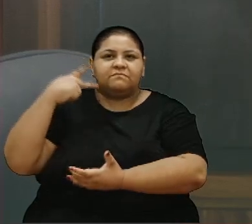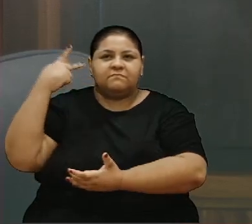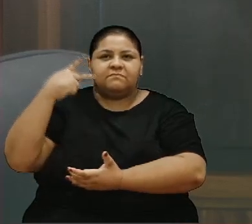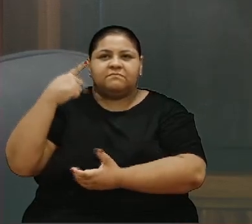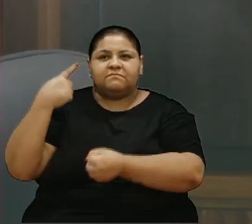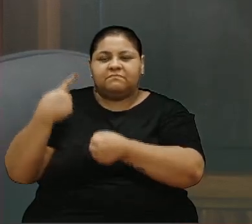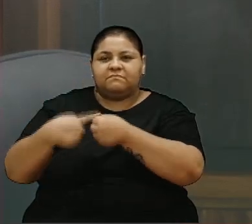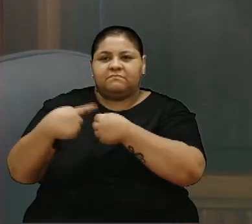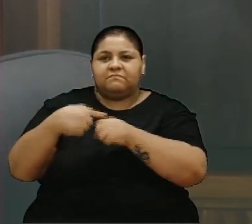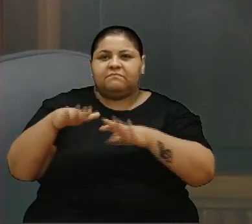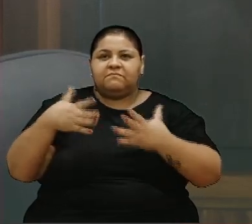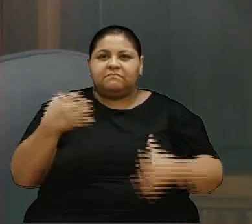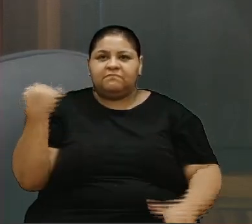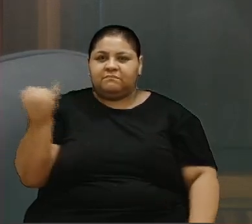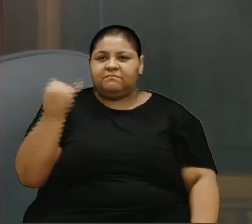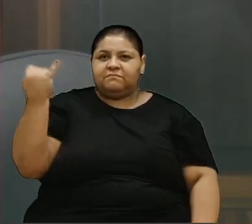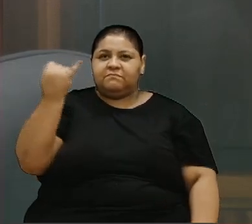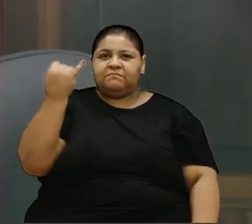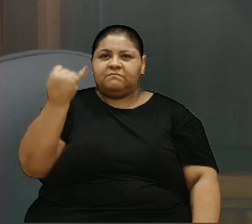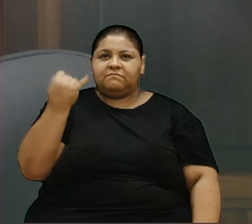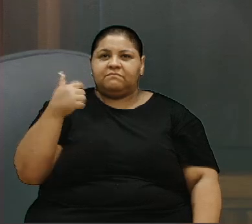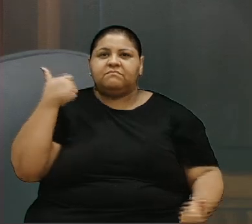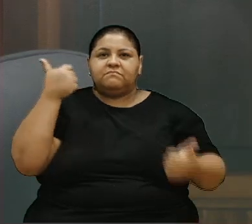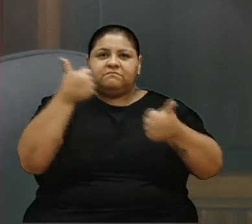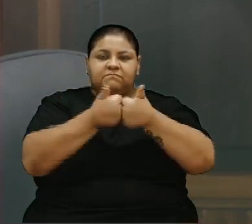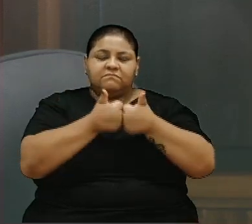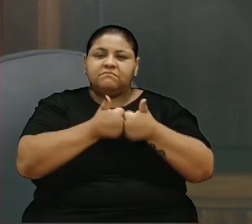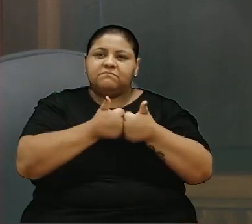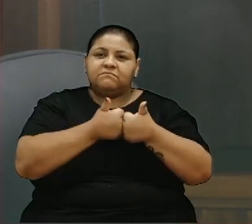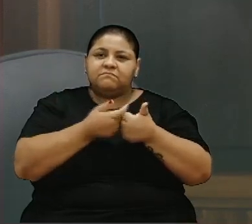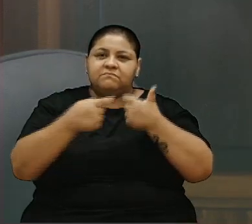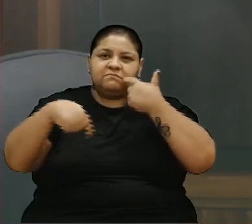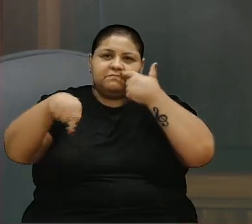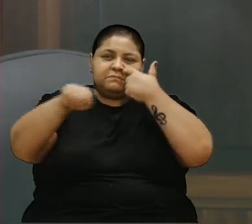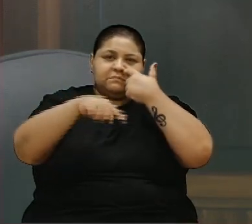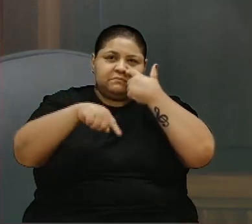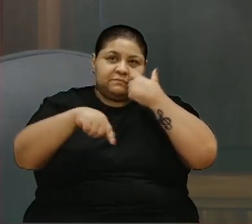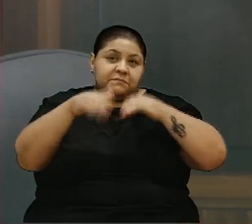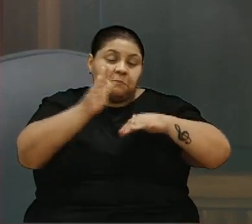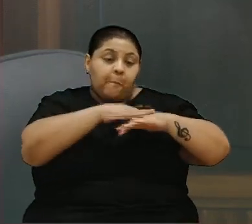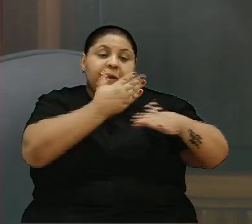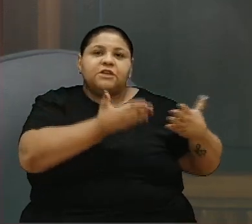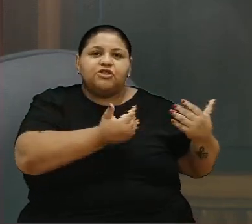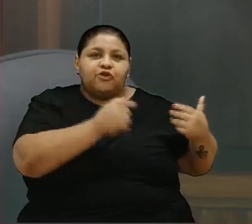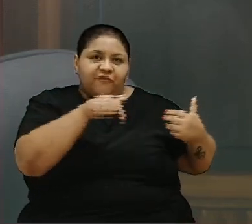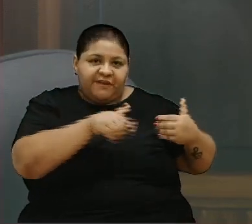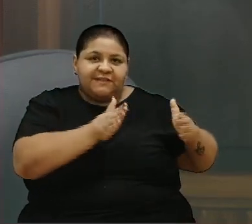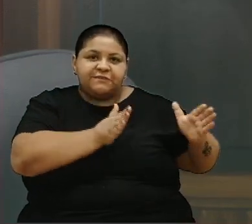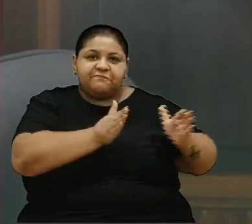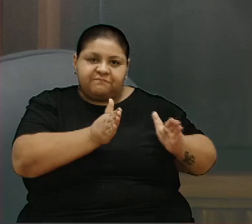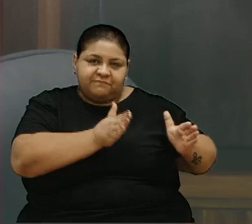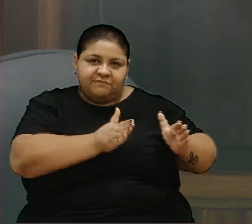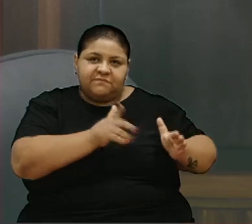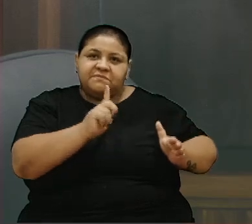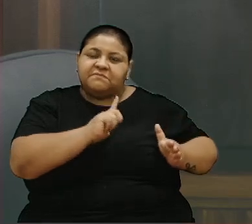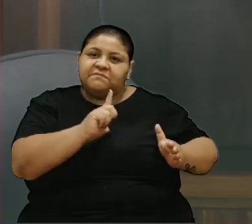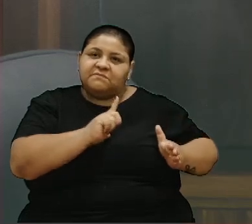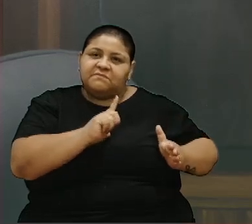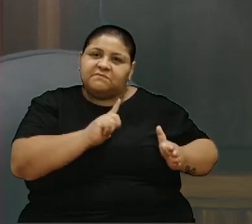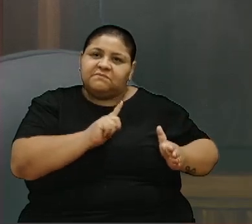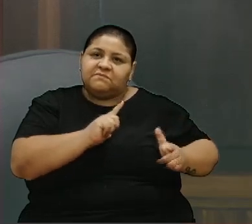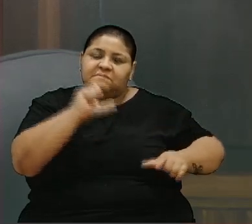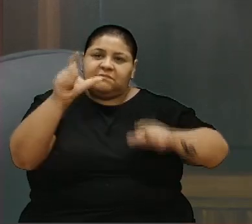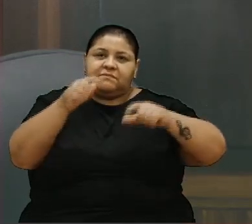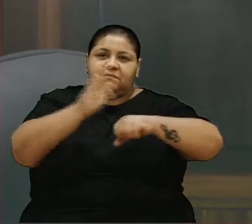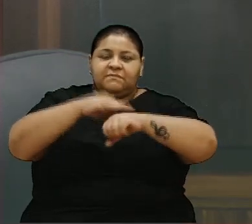cidade. Então, é importante, sim, que junto com a gente, nós que somos mais jovens aqui nessa legislatura, existam pessoas mais experientes,